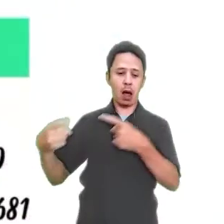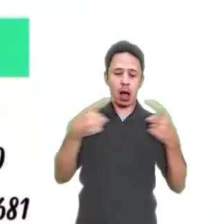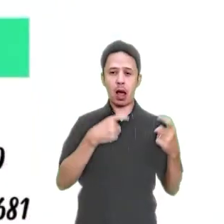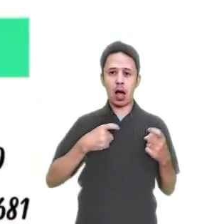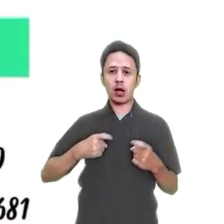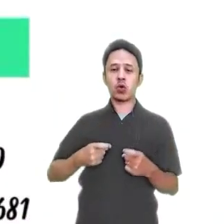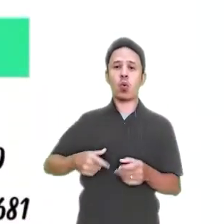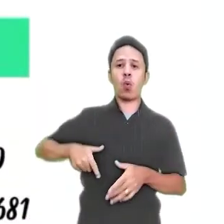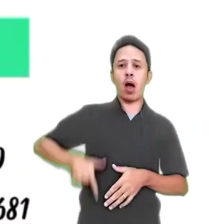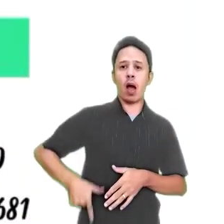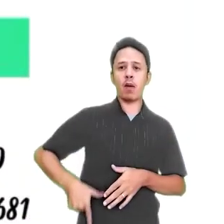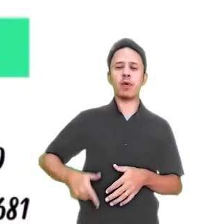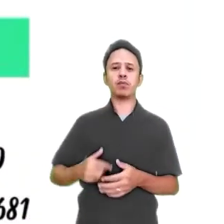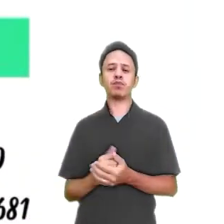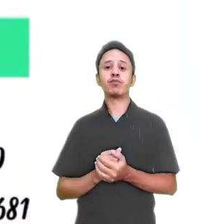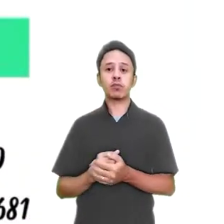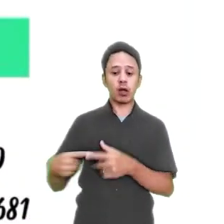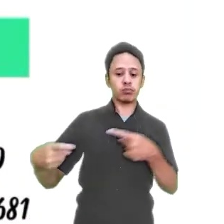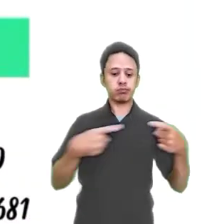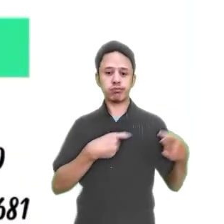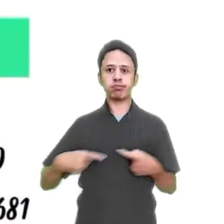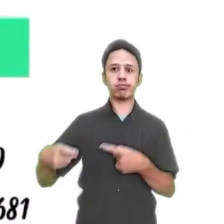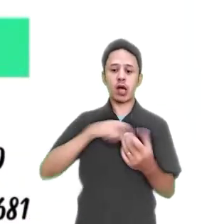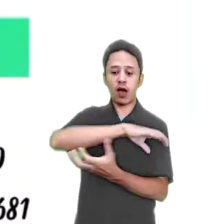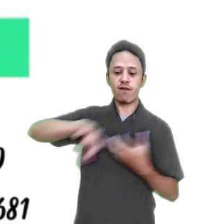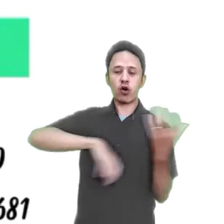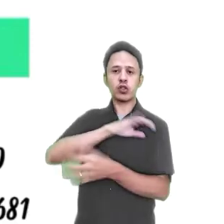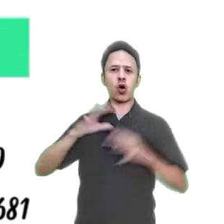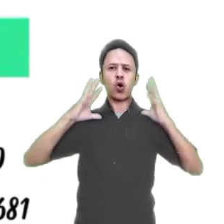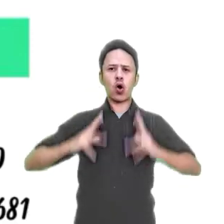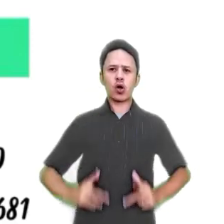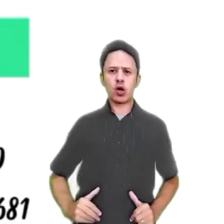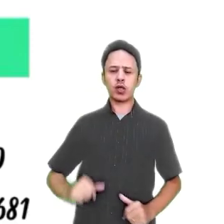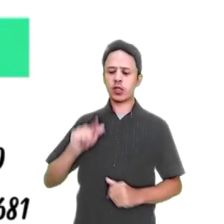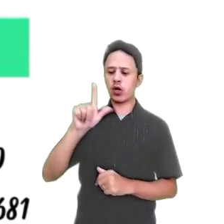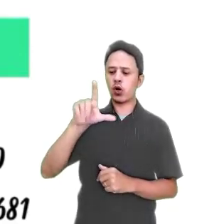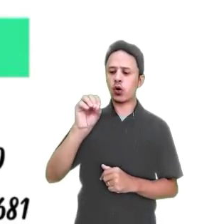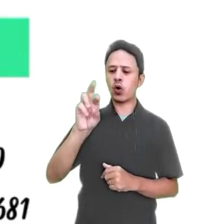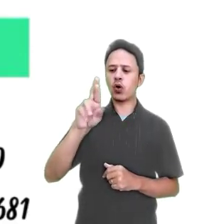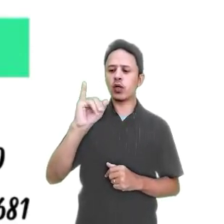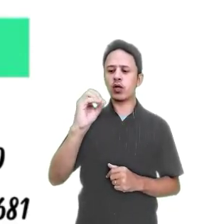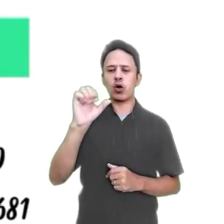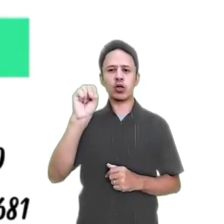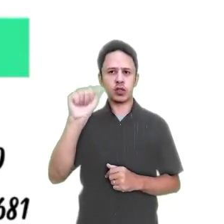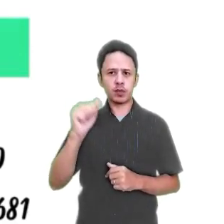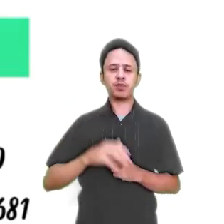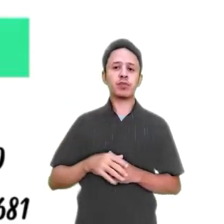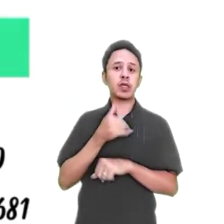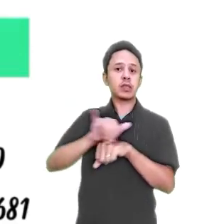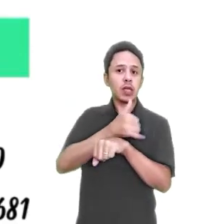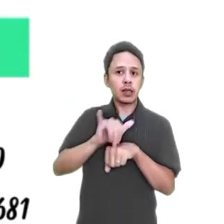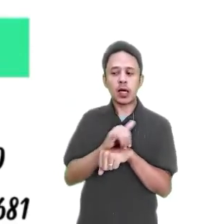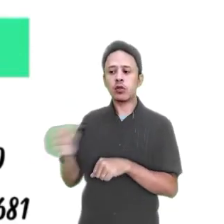aqui que começou a Revolução Gloriosa, que recebeu esse nome justamente por não ter tido derramamento de sangue nem morte. A estratégia do parlamento foi convocar a filha